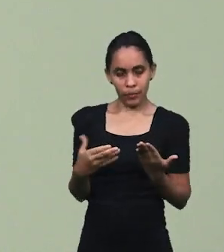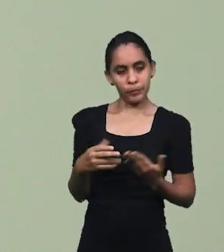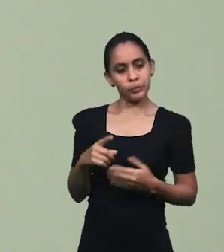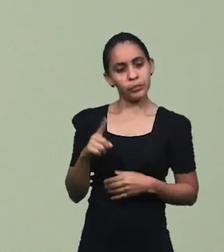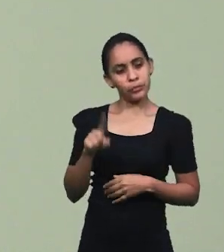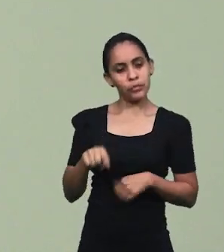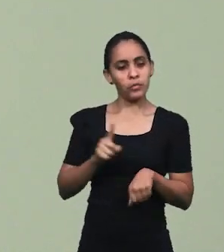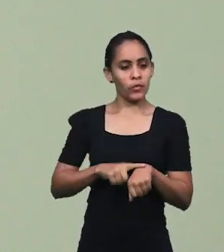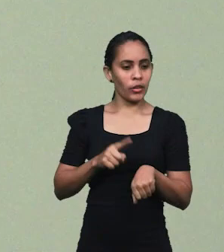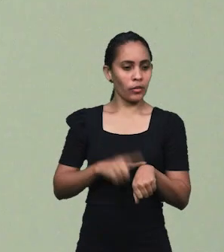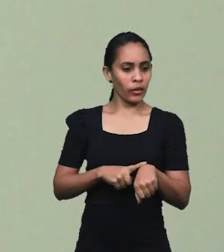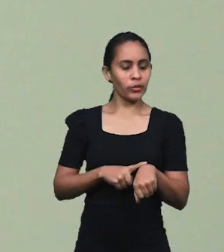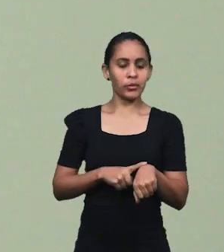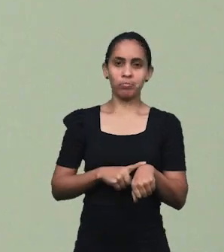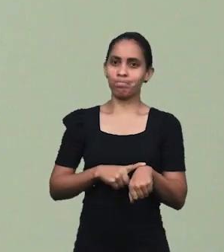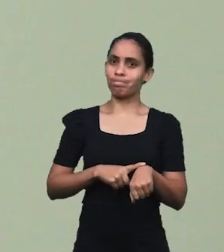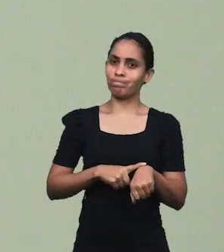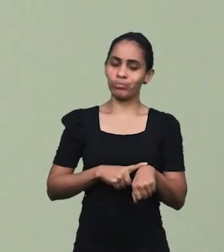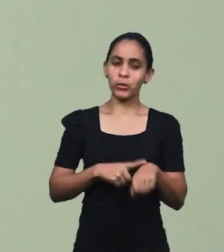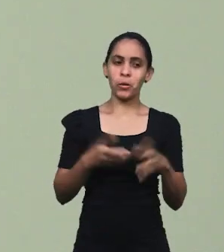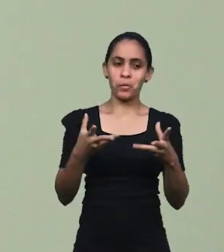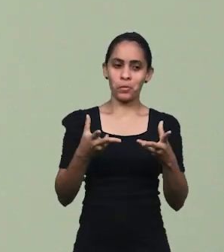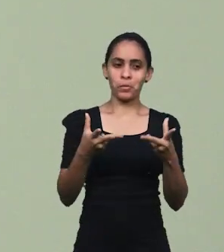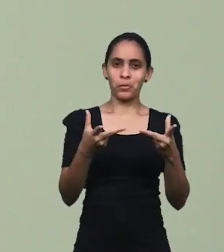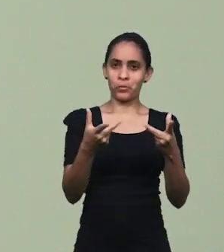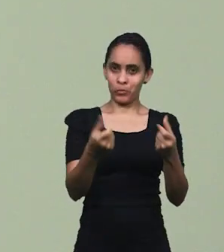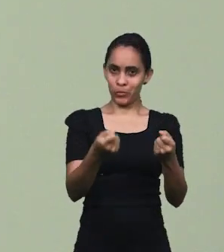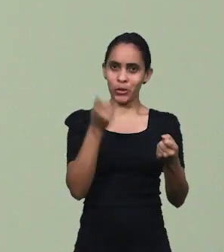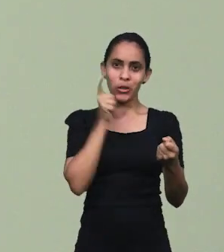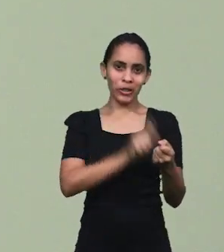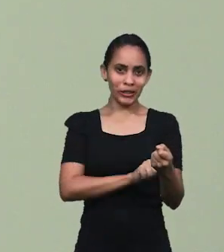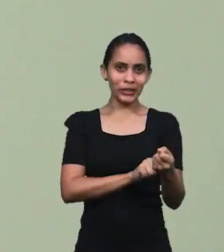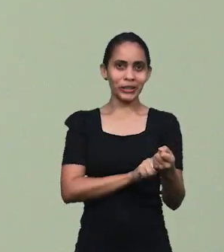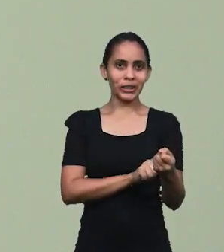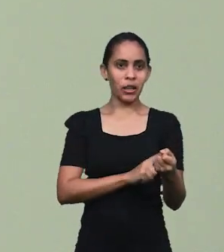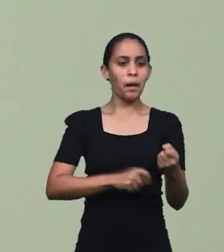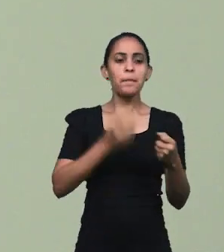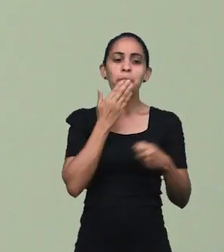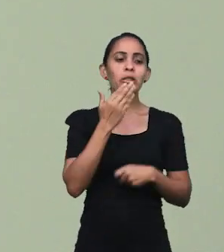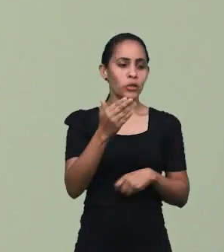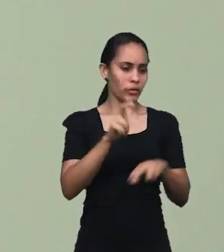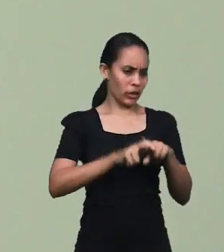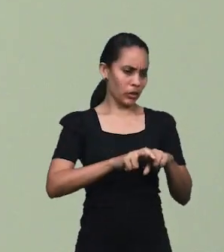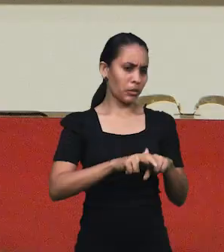eu vou pedir para sentar um pouco agora, depois você filma, fala com ele para ele ficar sentado.